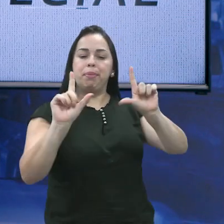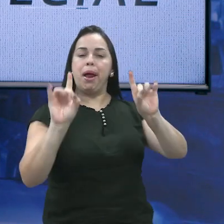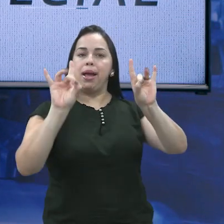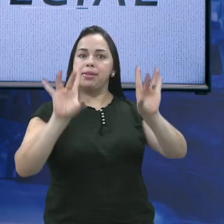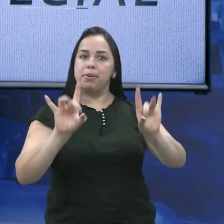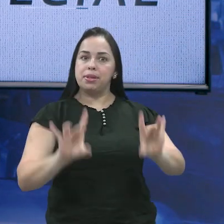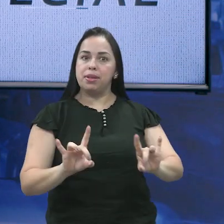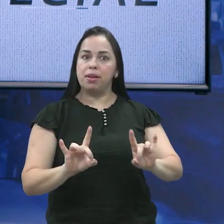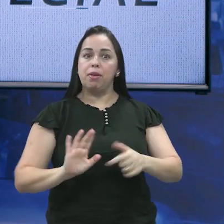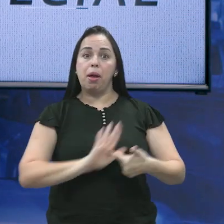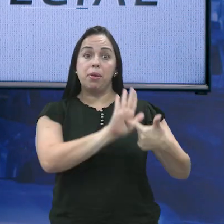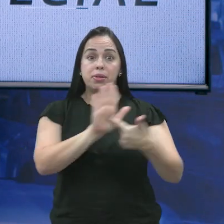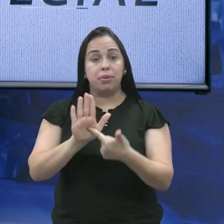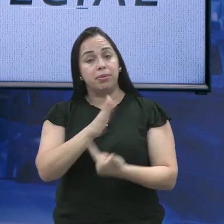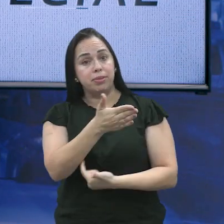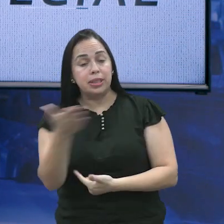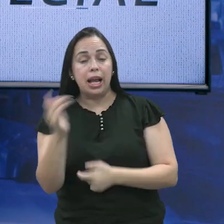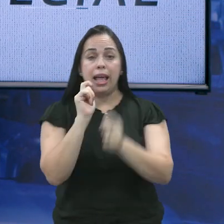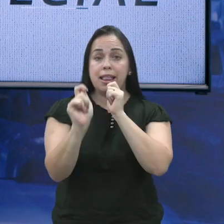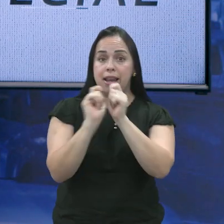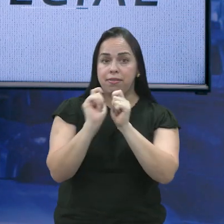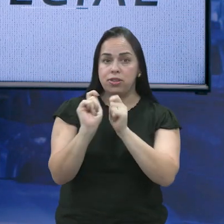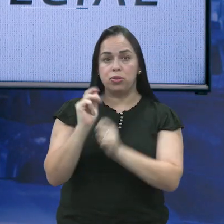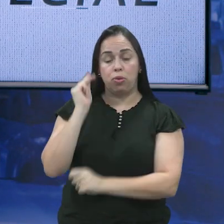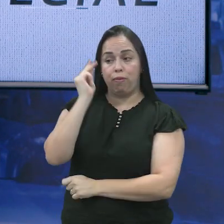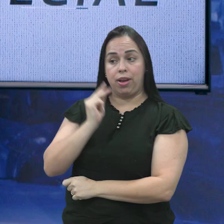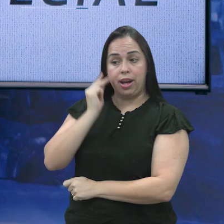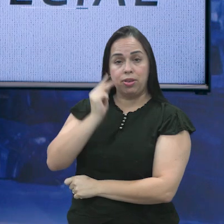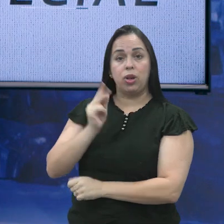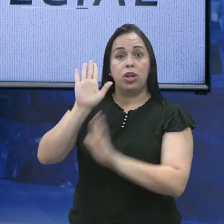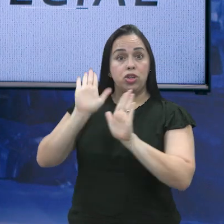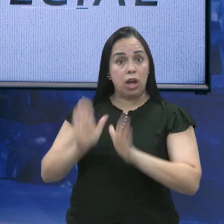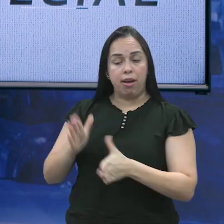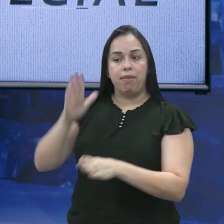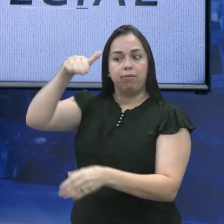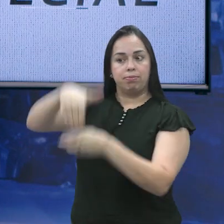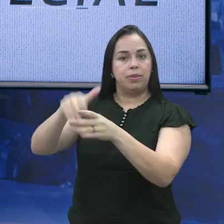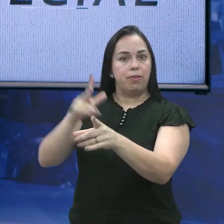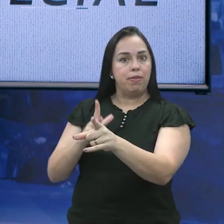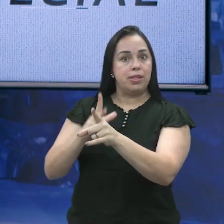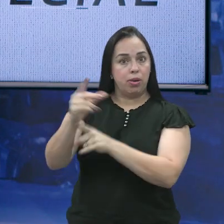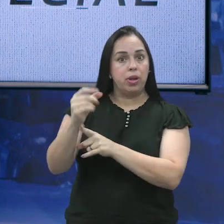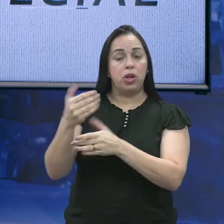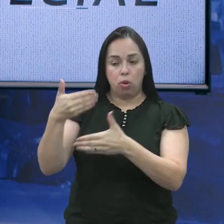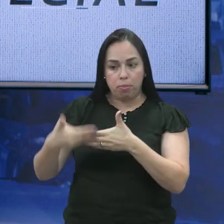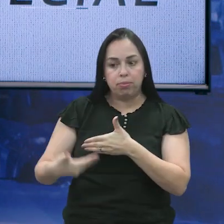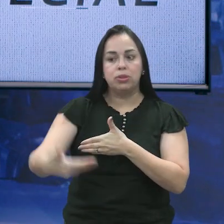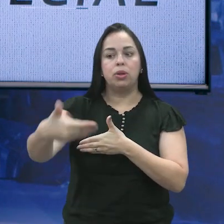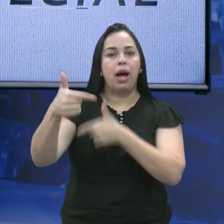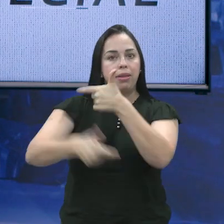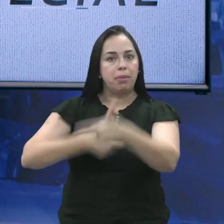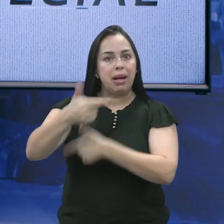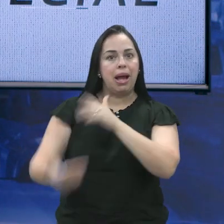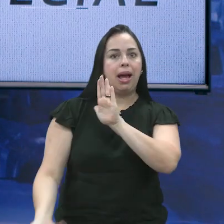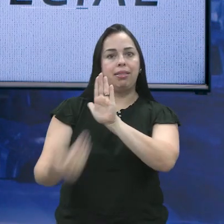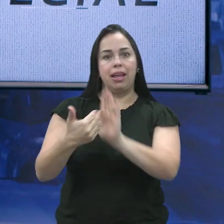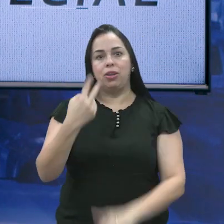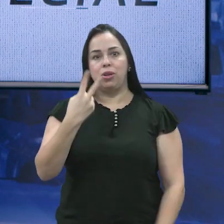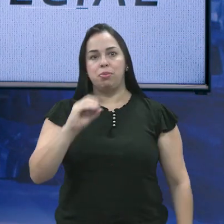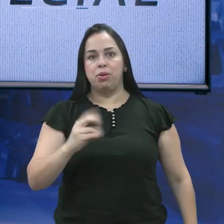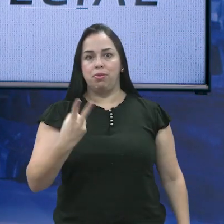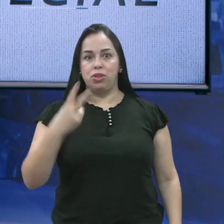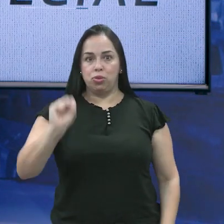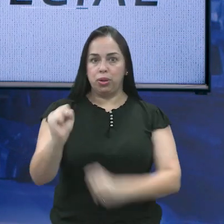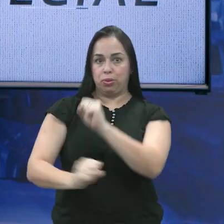nossas edições especiais do programa trazem para você entrevistas com os vereadores eleitos e que já estão em mandato até o